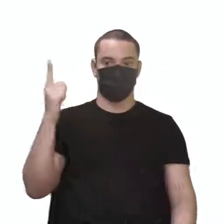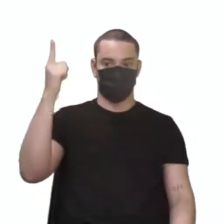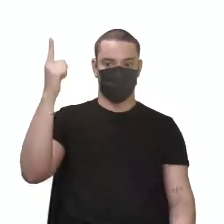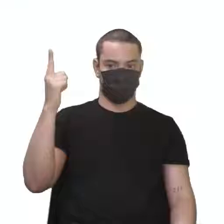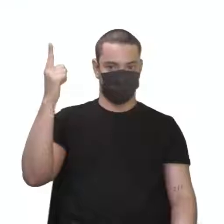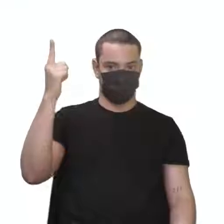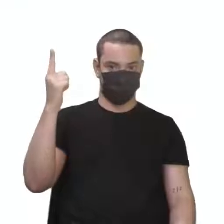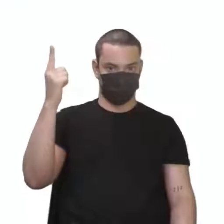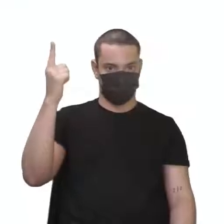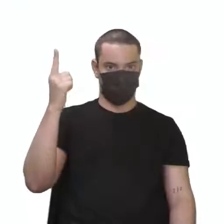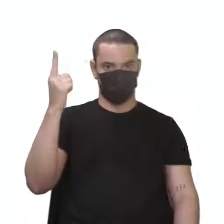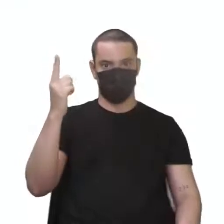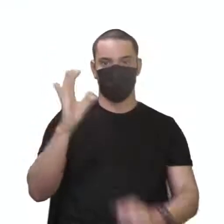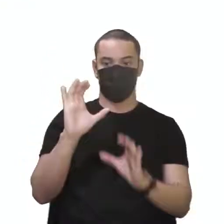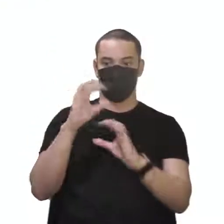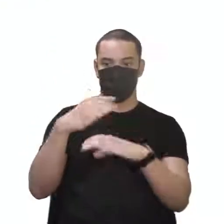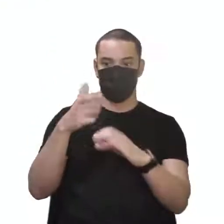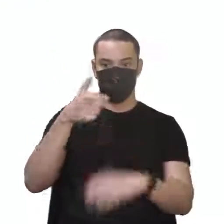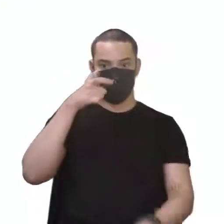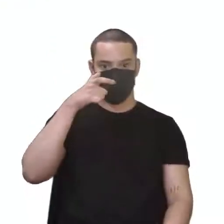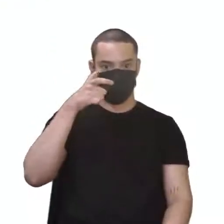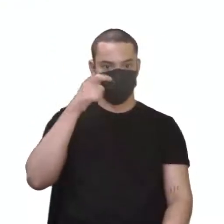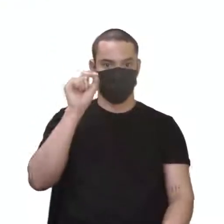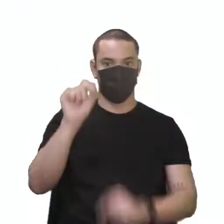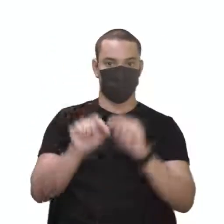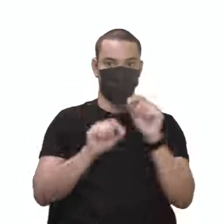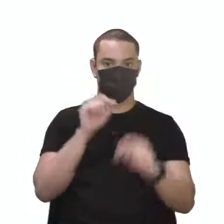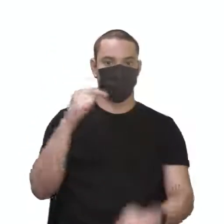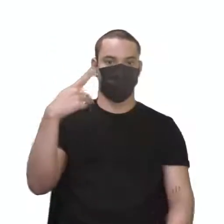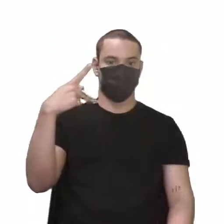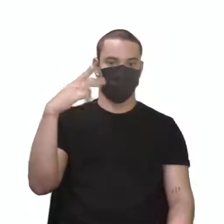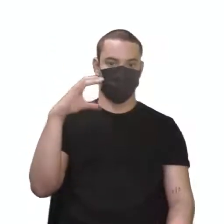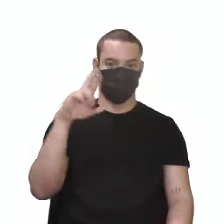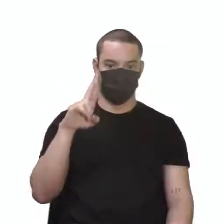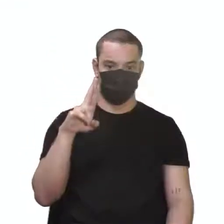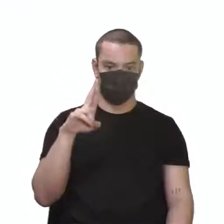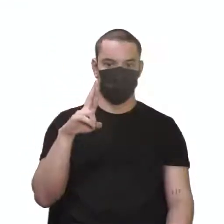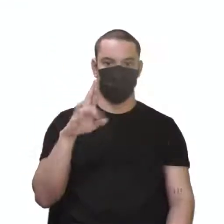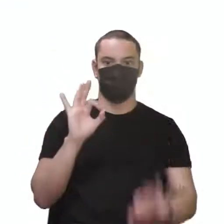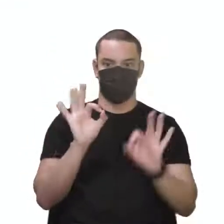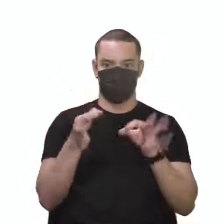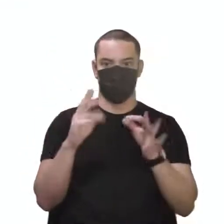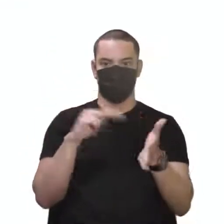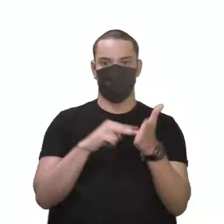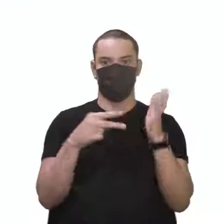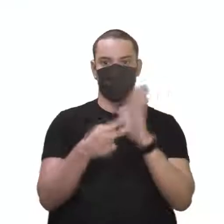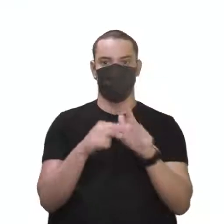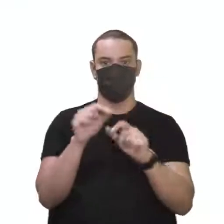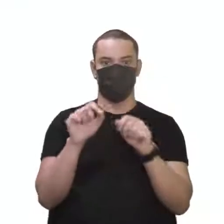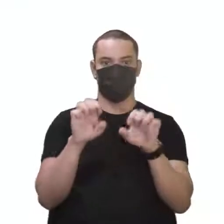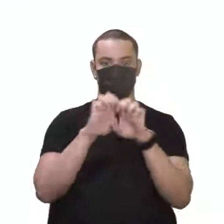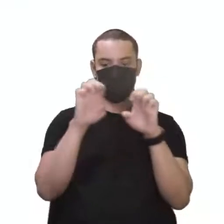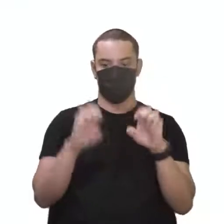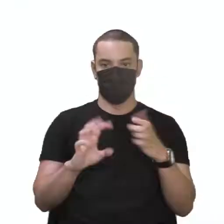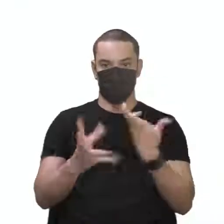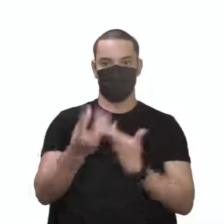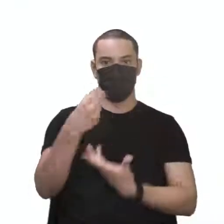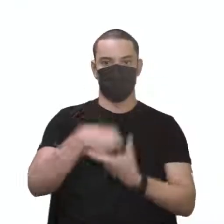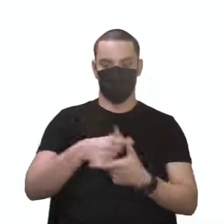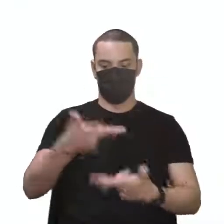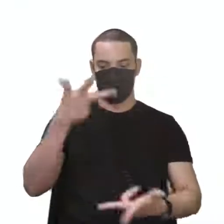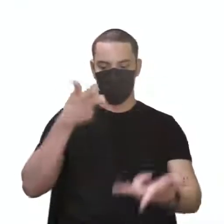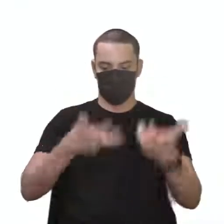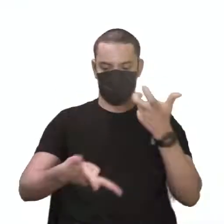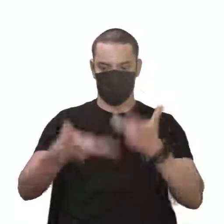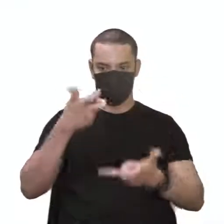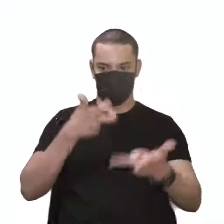em laboratório, são os tubinhos chamados de PCR, tá? que são estruturas onde você vai ter a extração, de